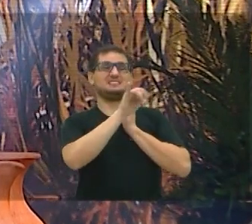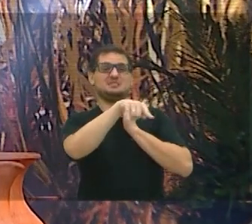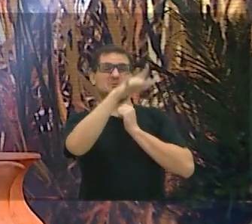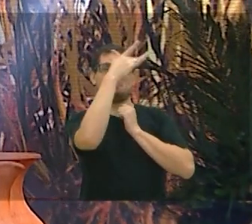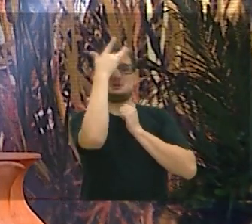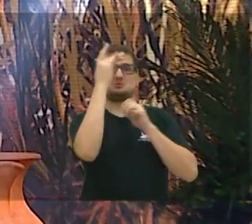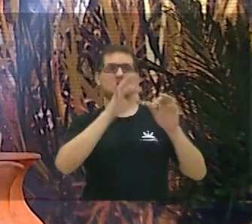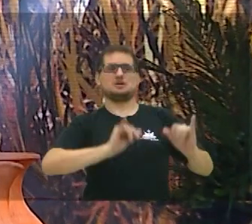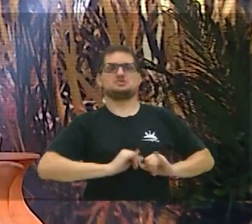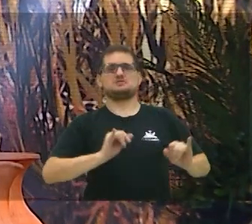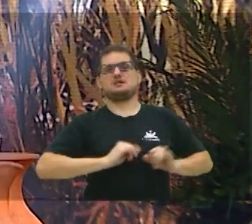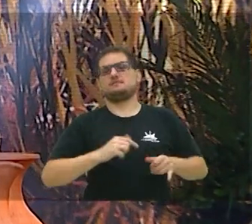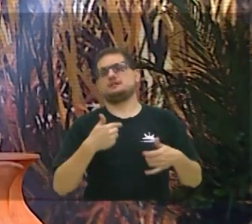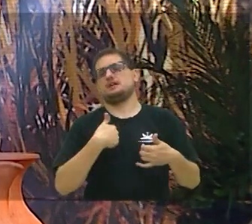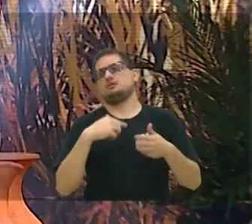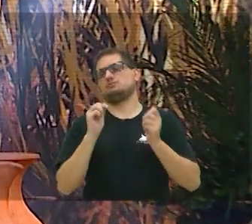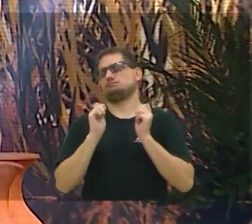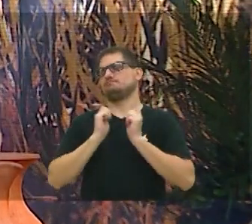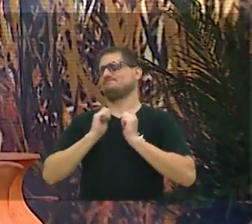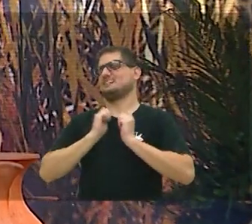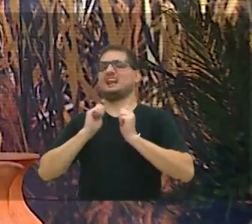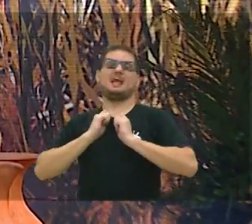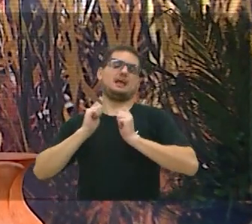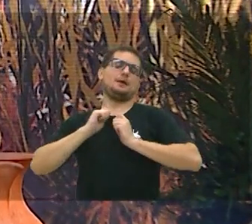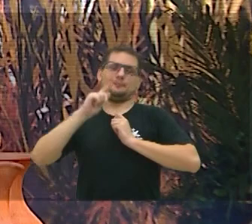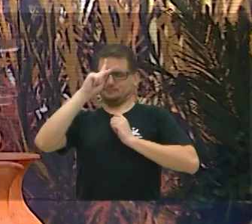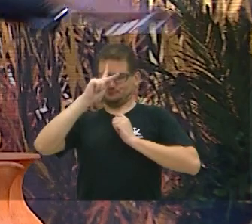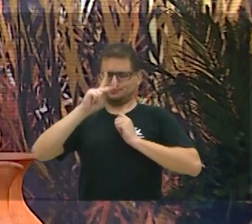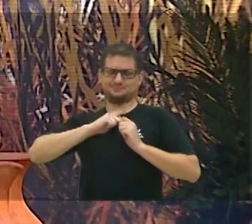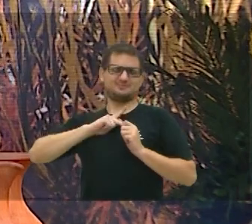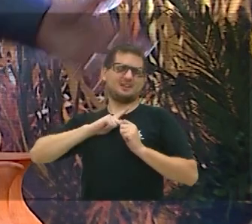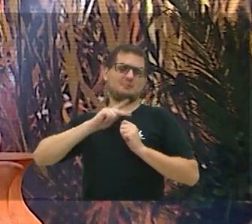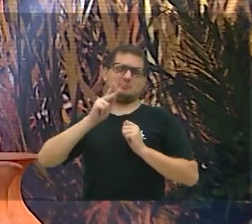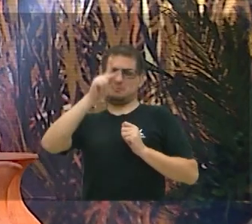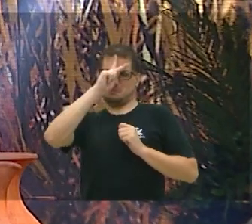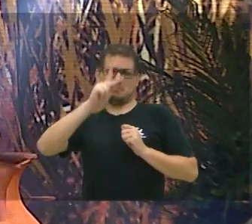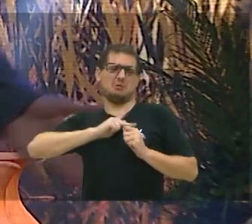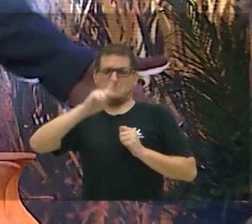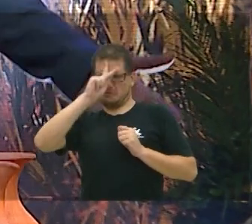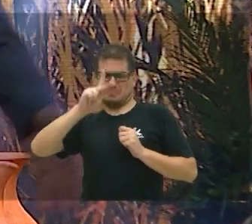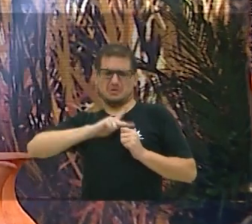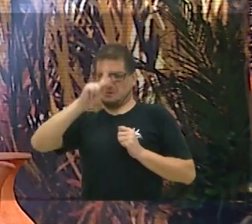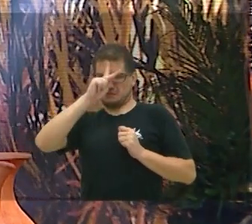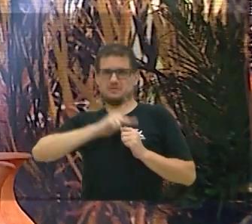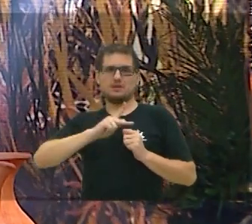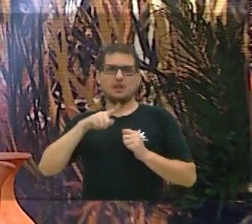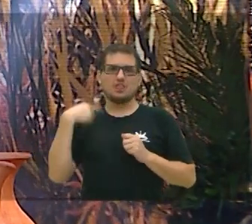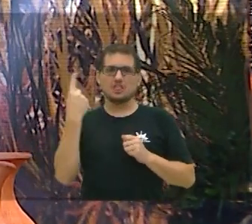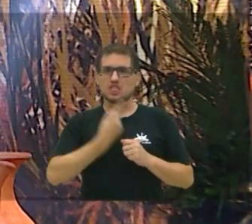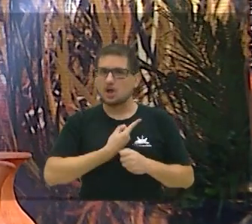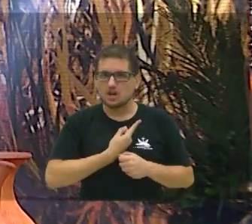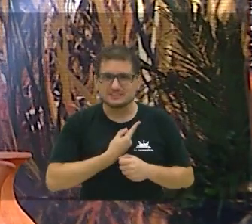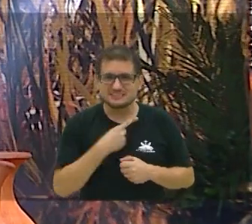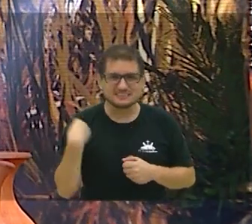egoísmo. Eu sou eu e sou igual a eu. Caramba! Nós não somos